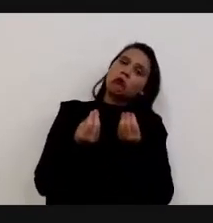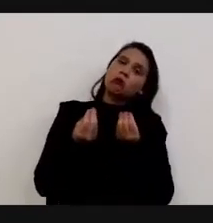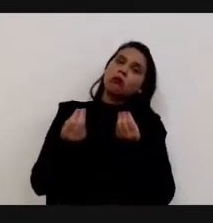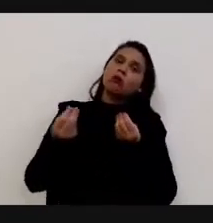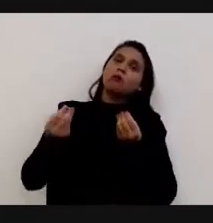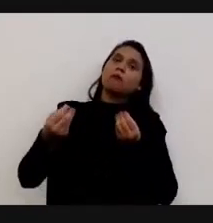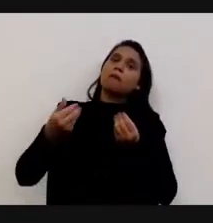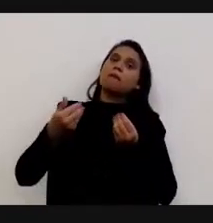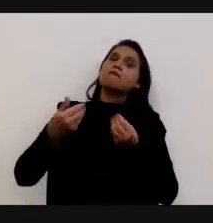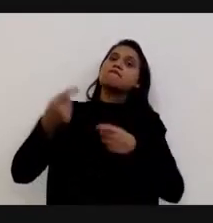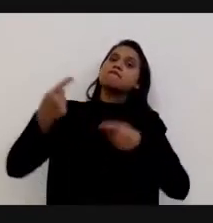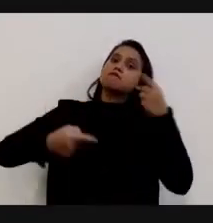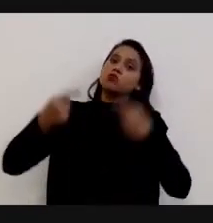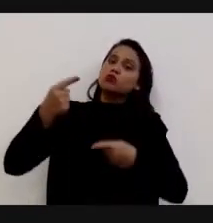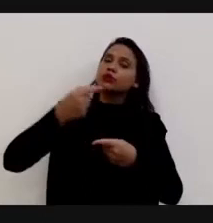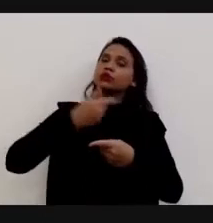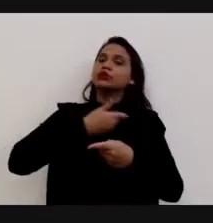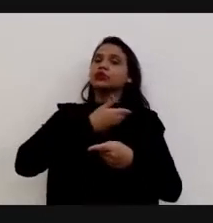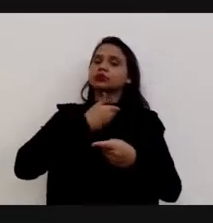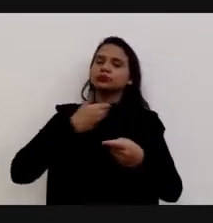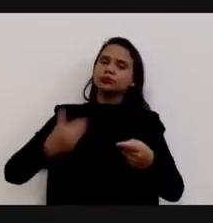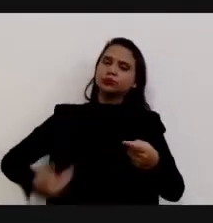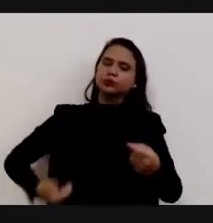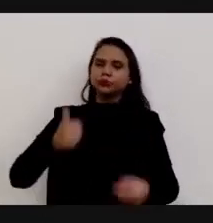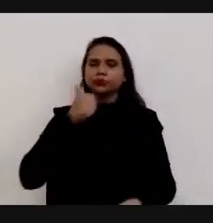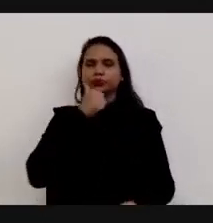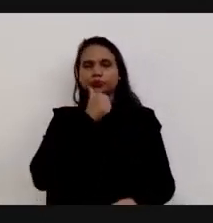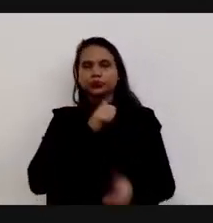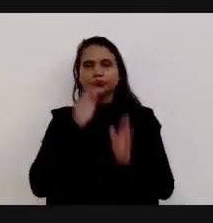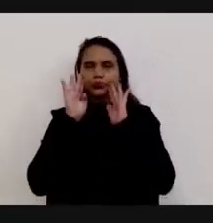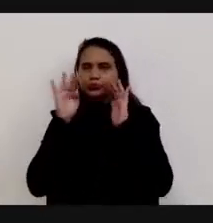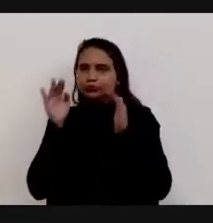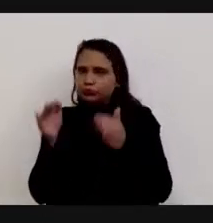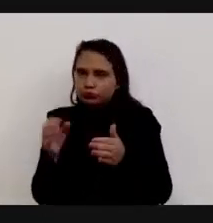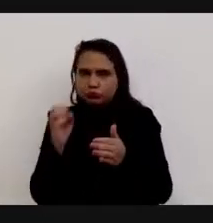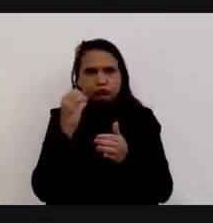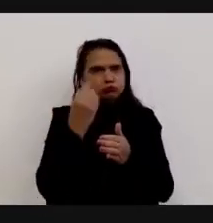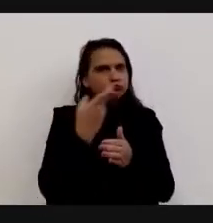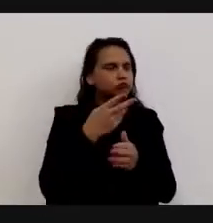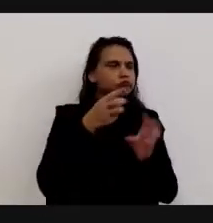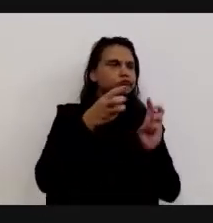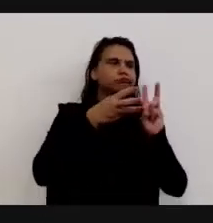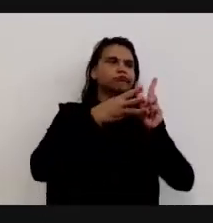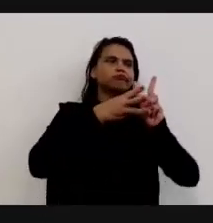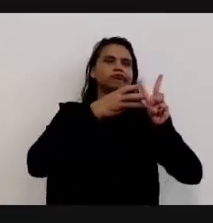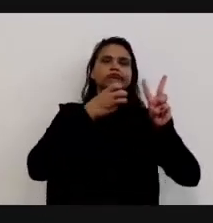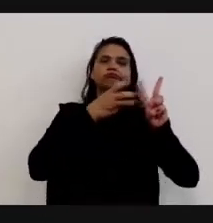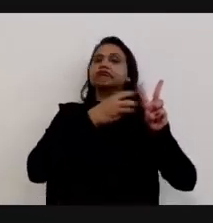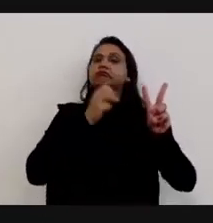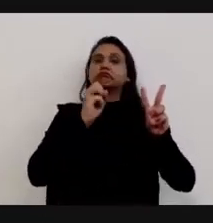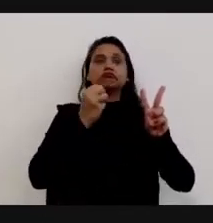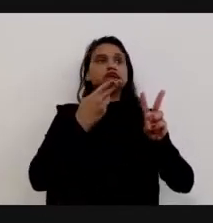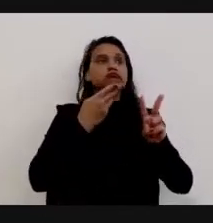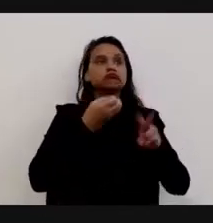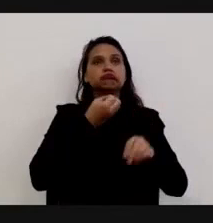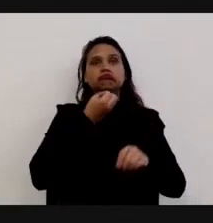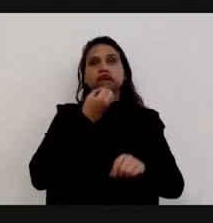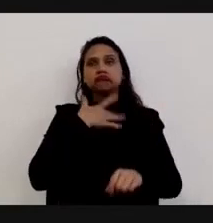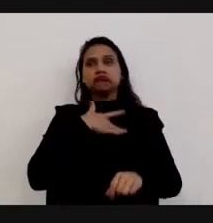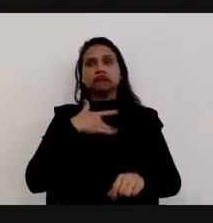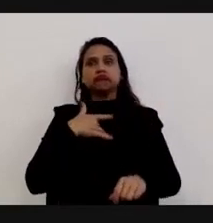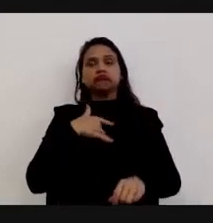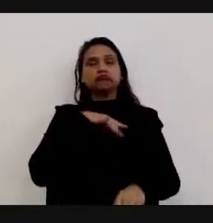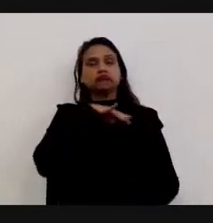políticas públicas para mulheres, para a população indígena, para bem-estar de saúde animal, a gente não consegue medir, a gente está